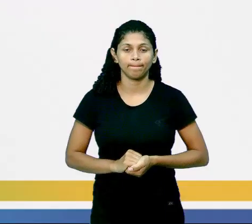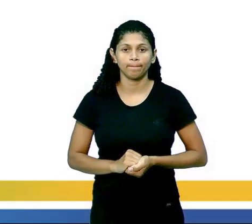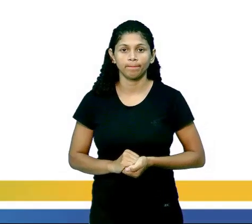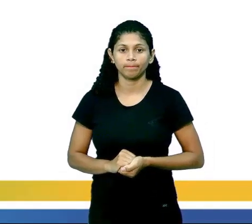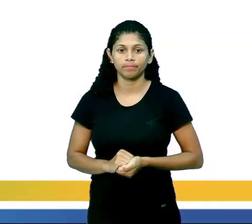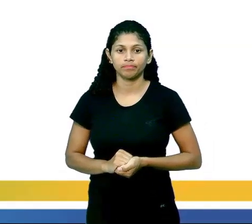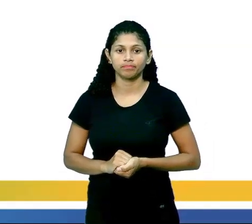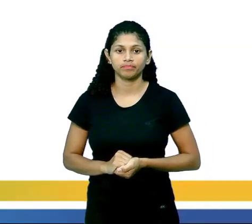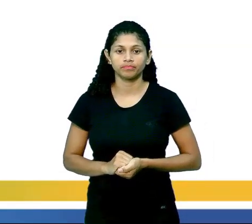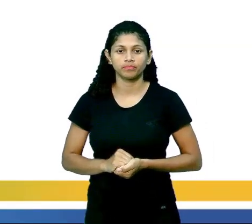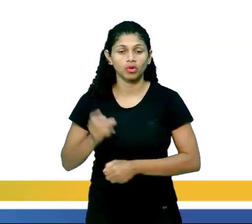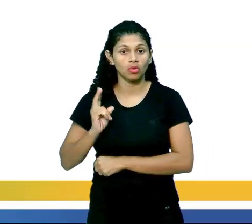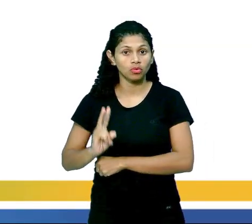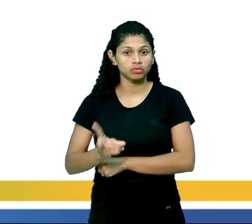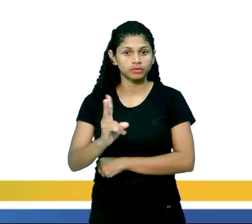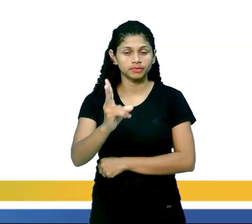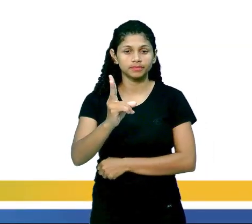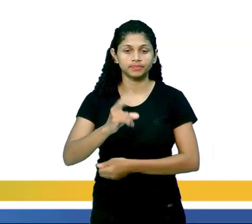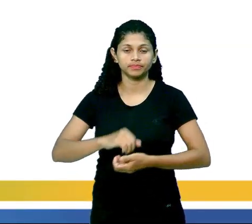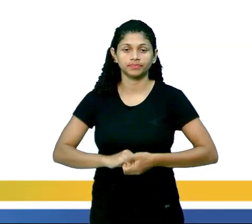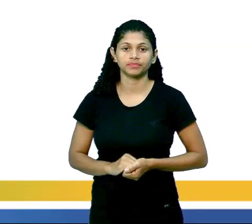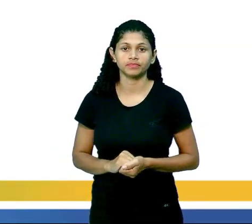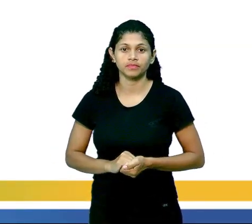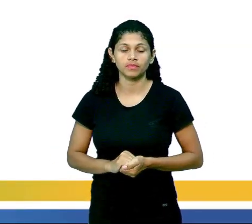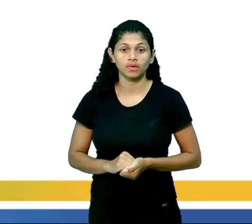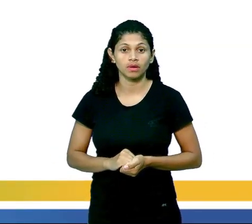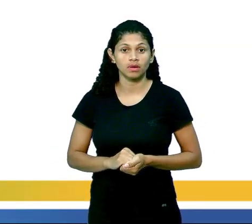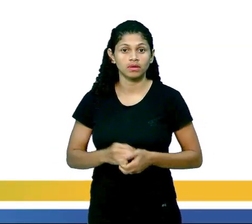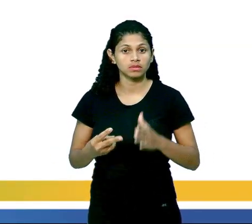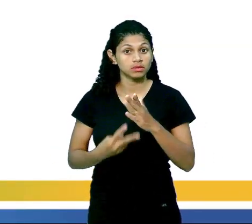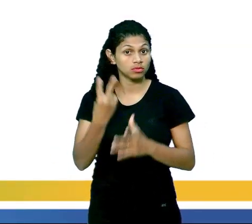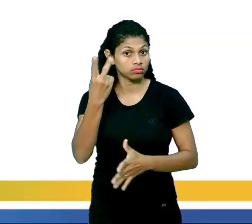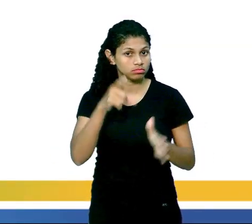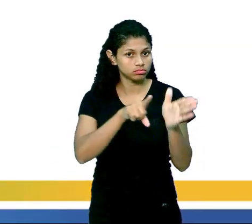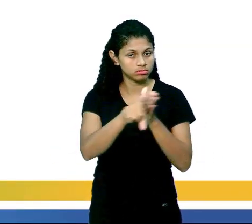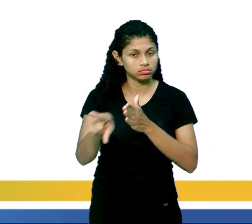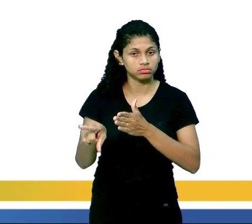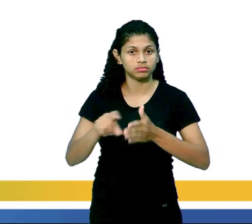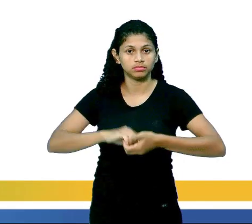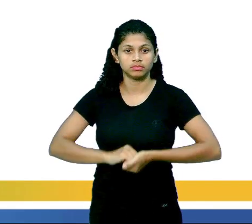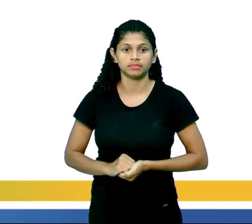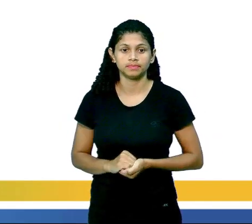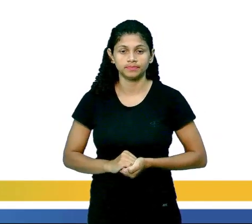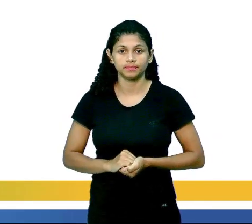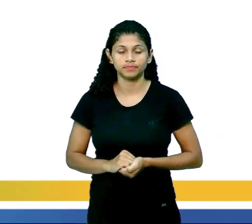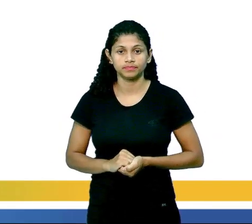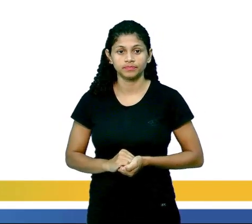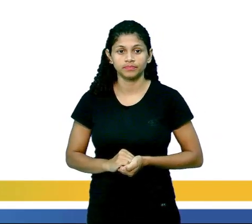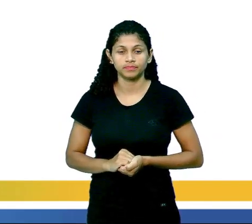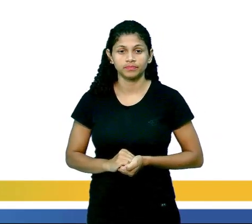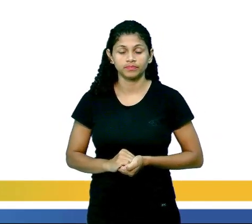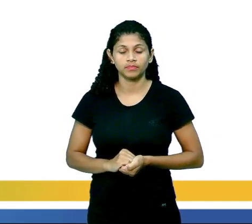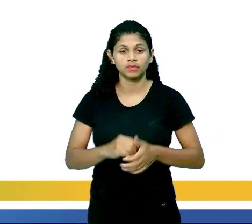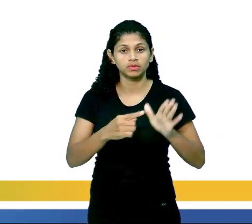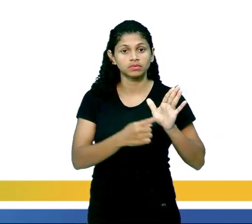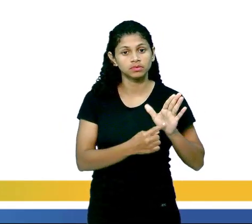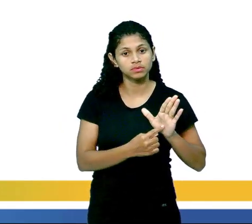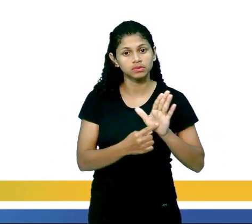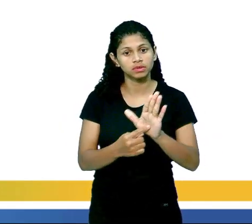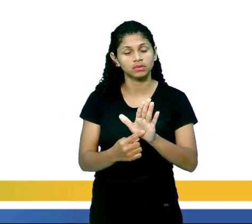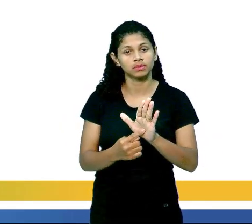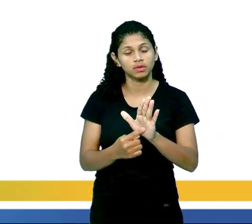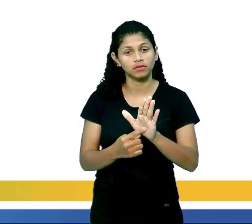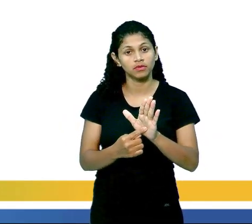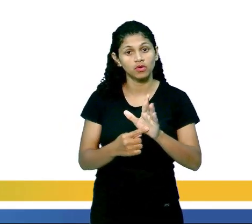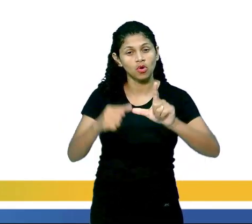vamos lá. Continuação. Vamos a uma segunda questão. A seguir, está